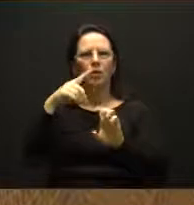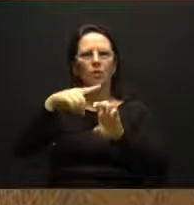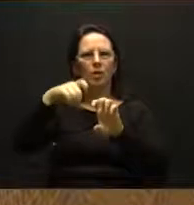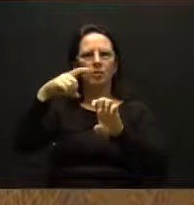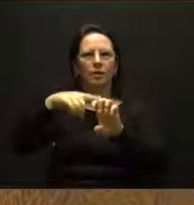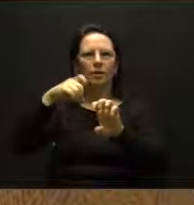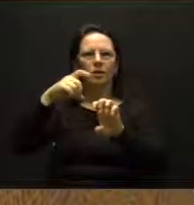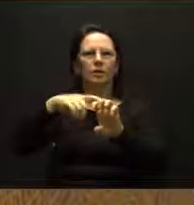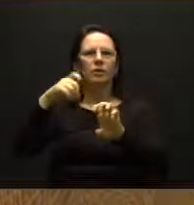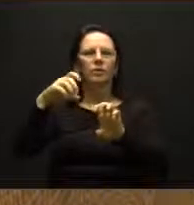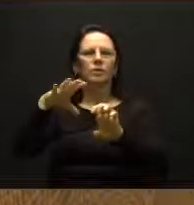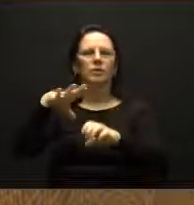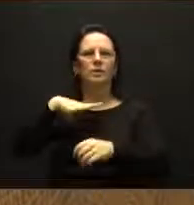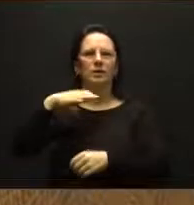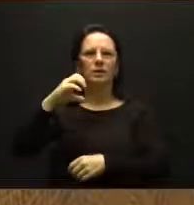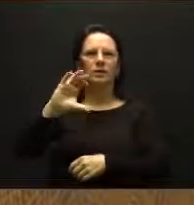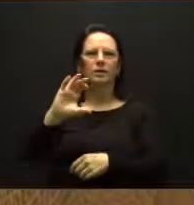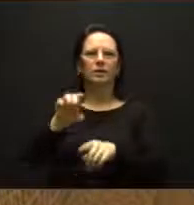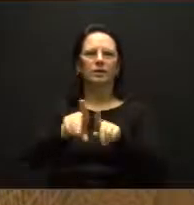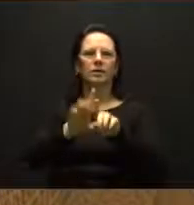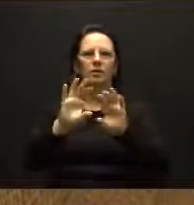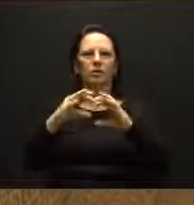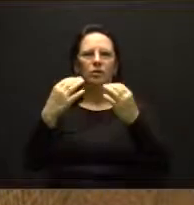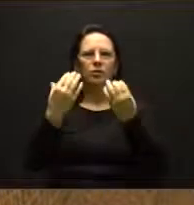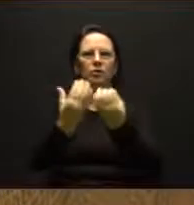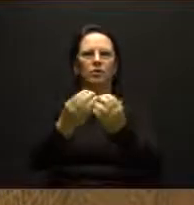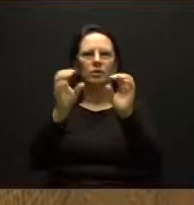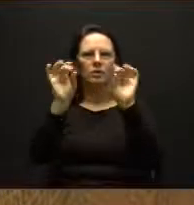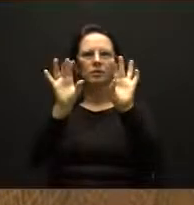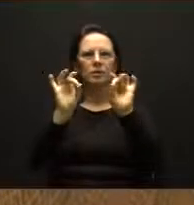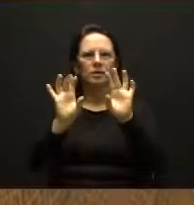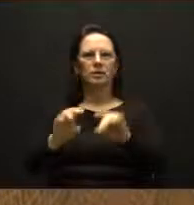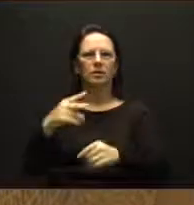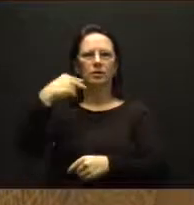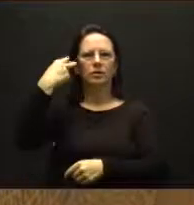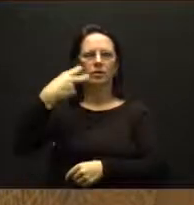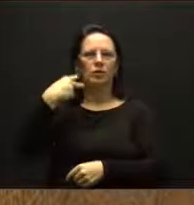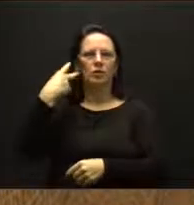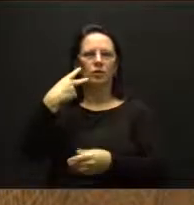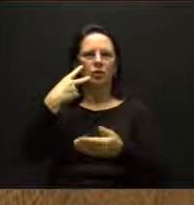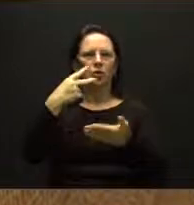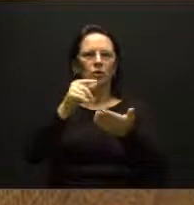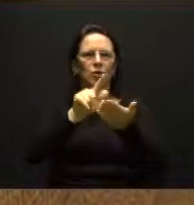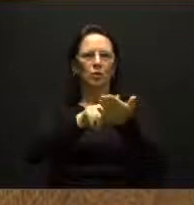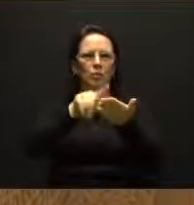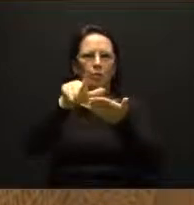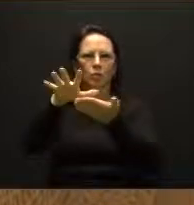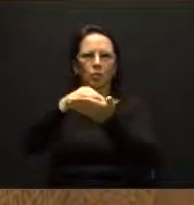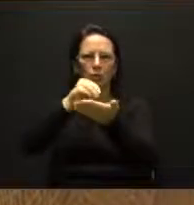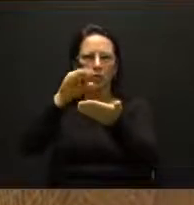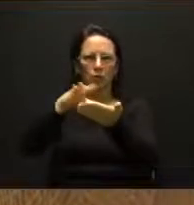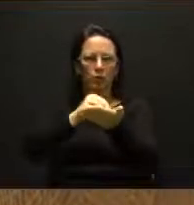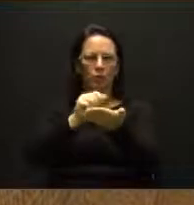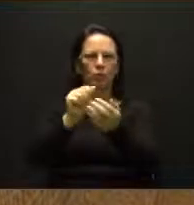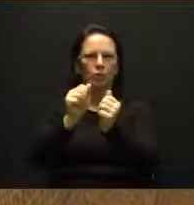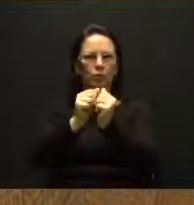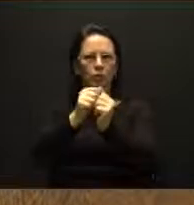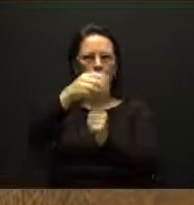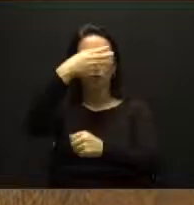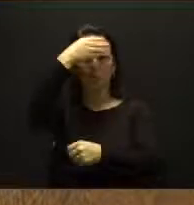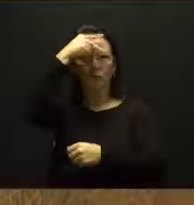no decorrer de seus trabalhos comissão especial de vereadores encaminhou ofício ao poder executivo solicitando